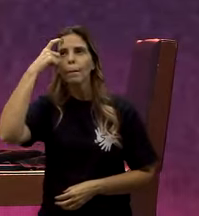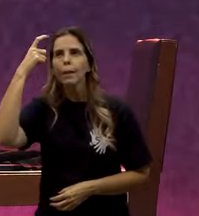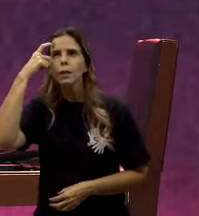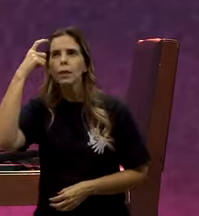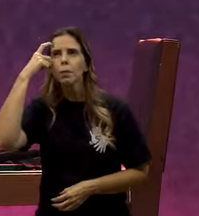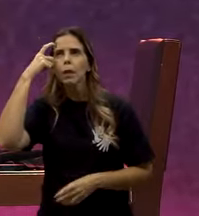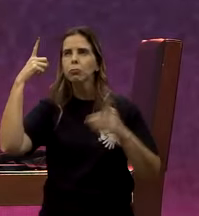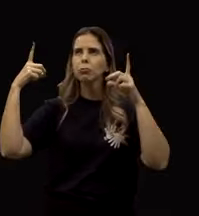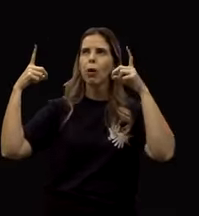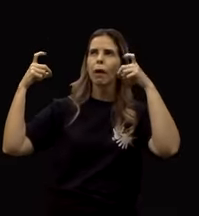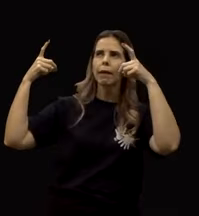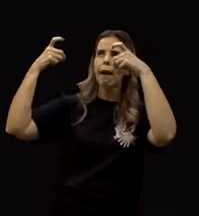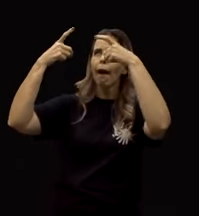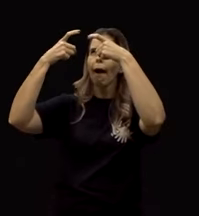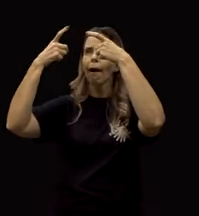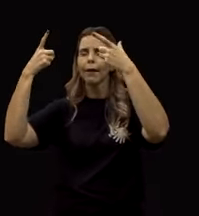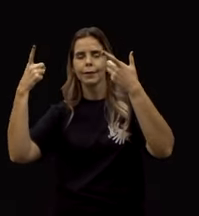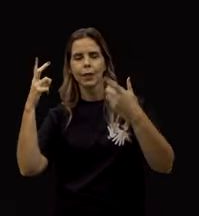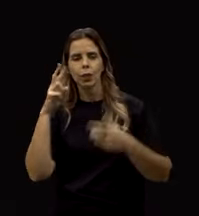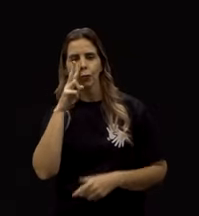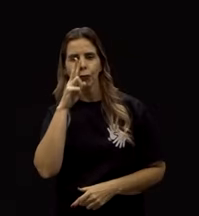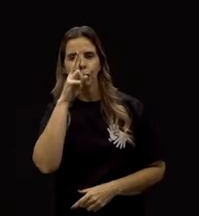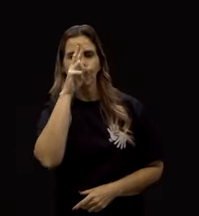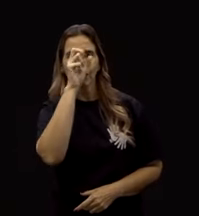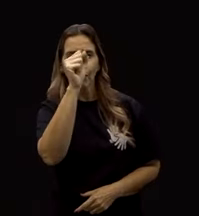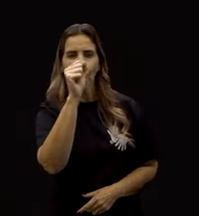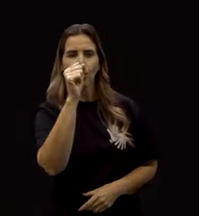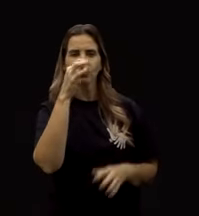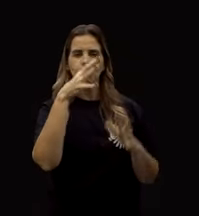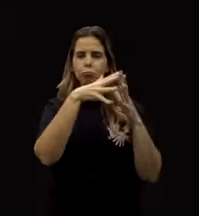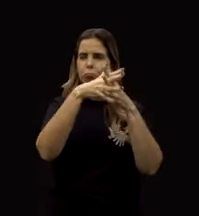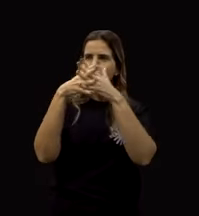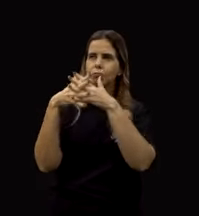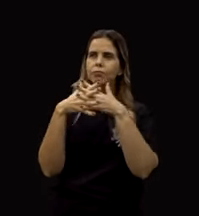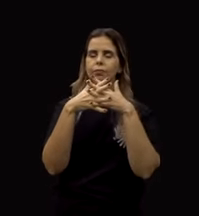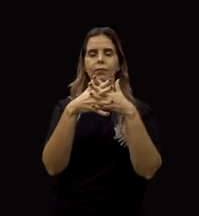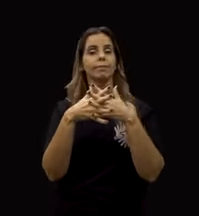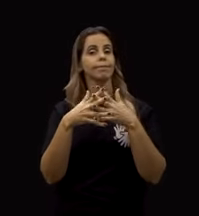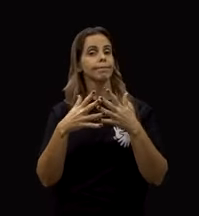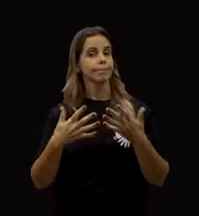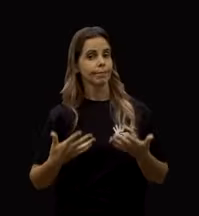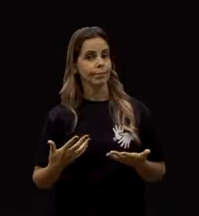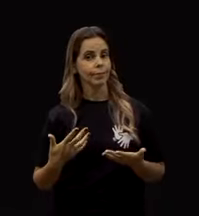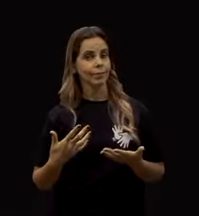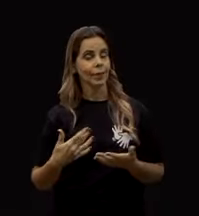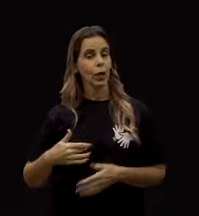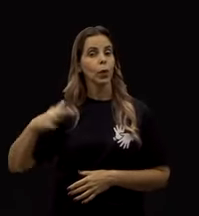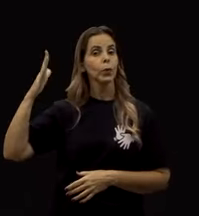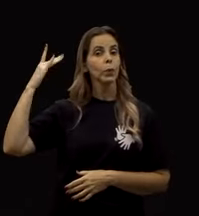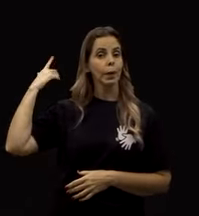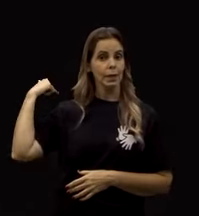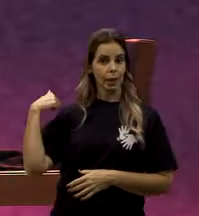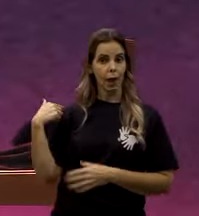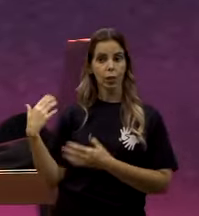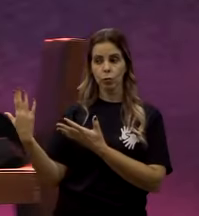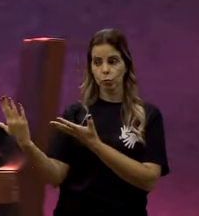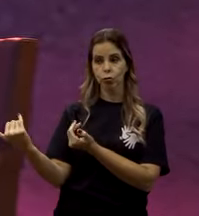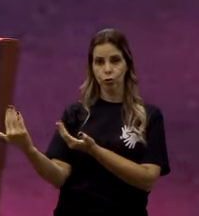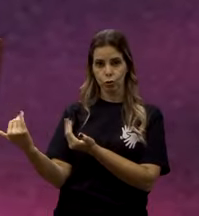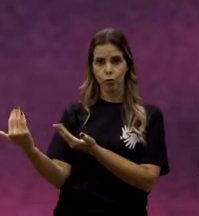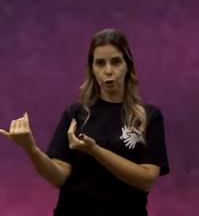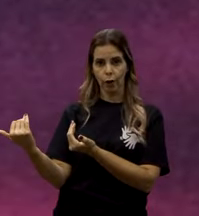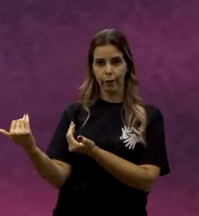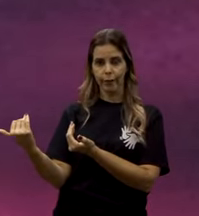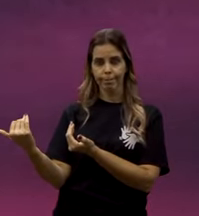uma guerra forte entre o espírito e a alma e tem pouco tempo eu quando era novinho criança de igreja